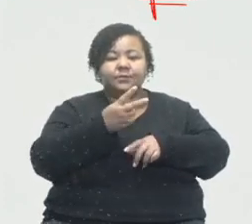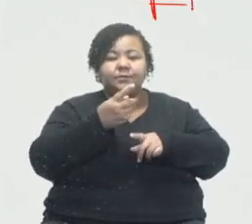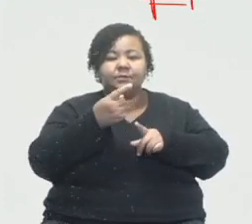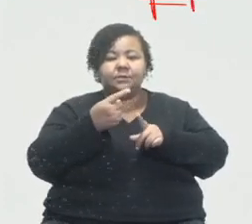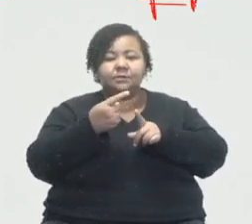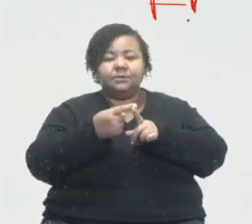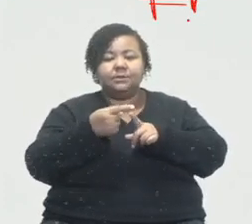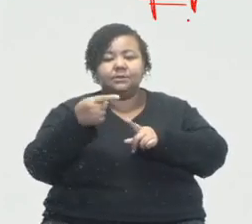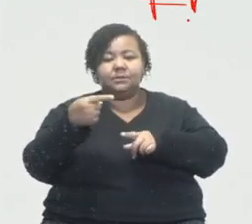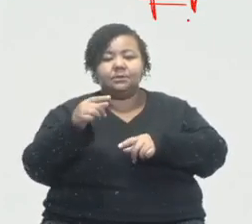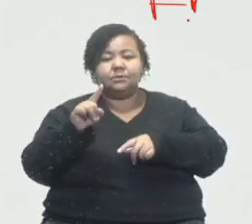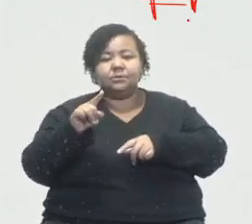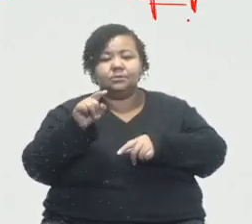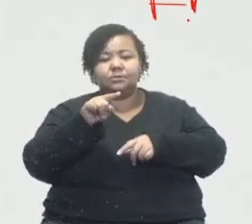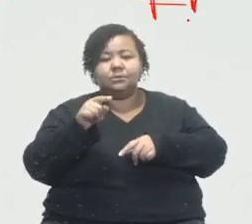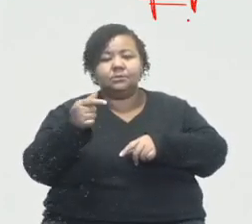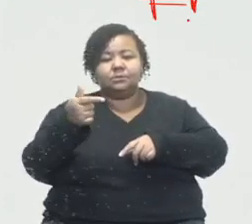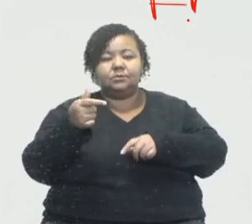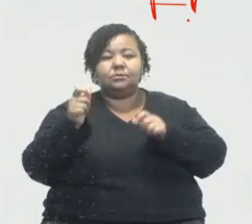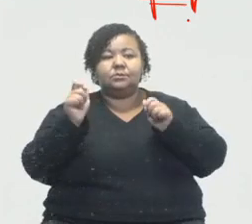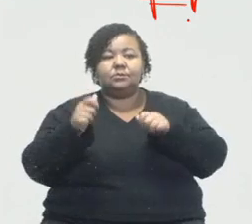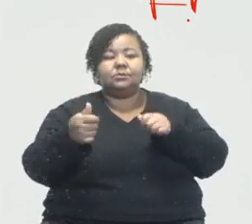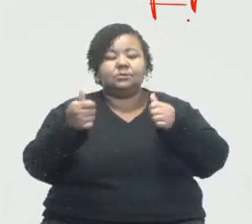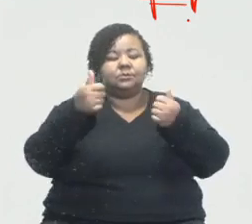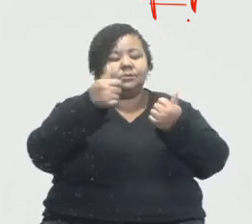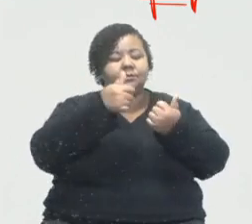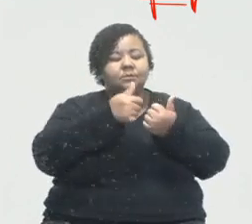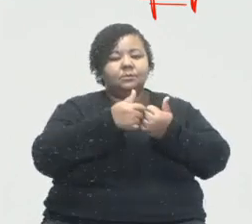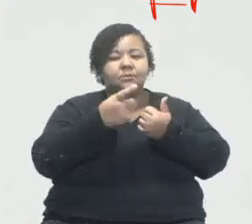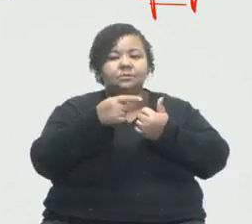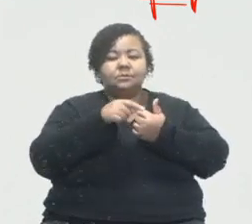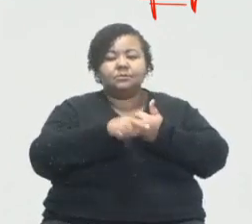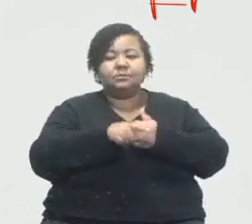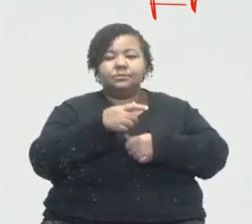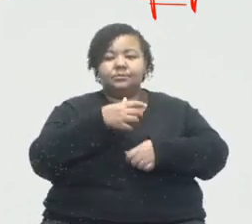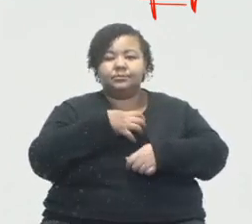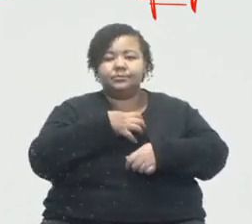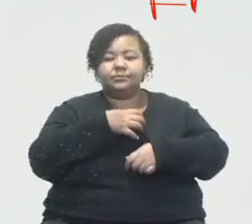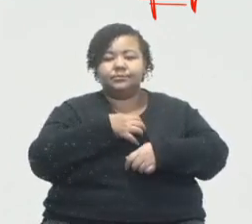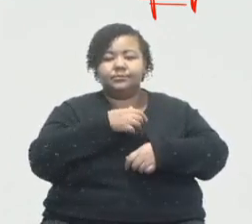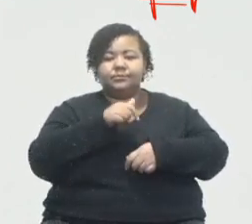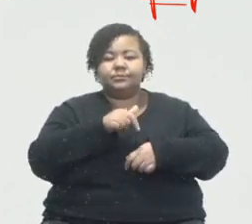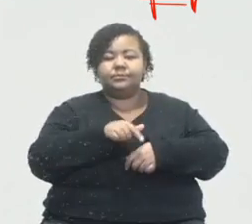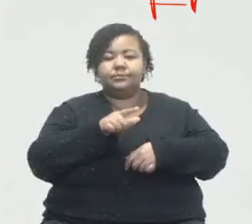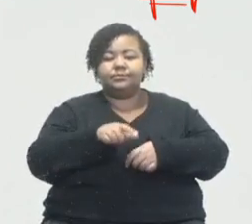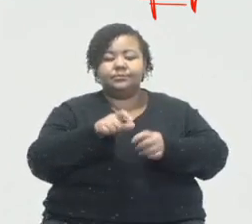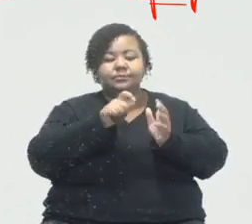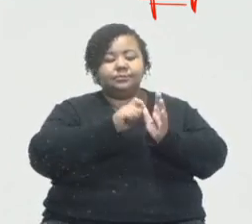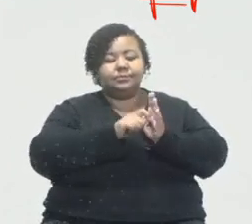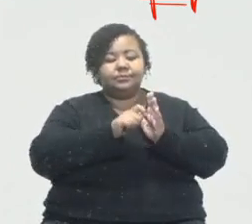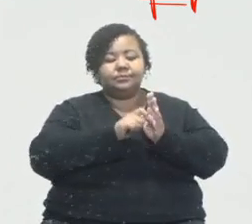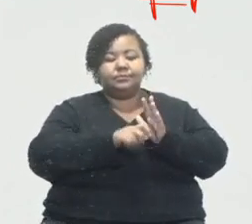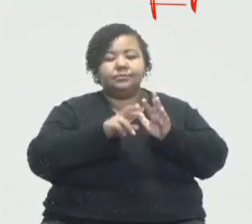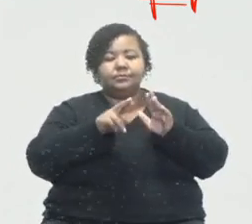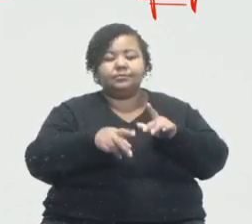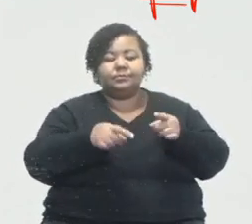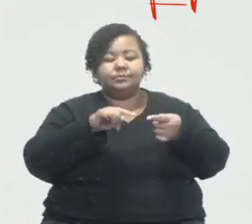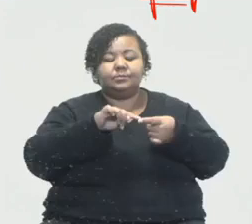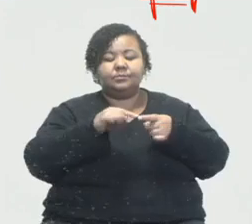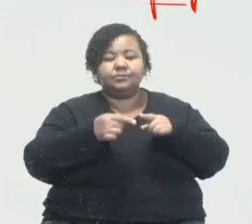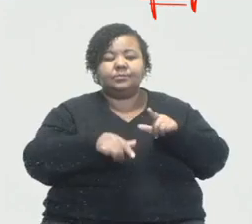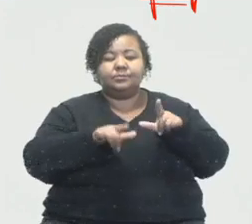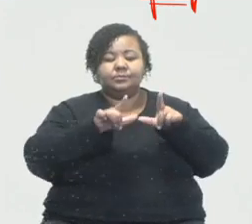1, menos 2. Então, foi possível representar ele desta forma, escrever ele como combinação